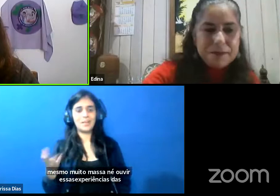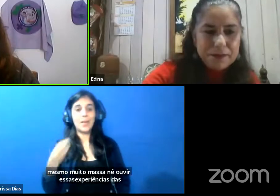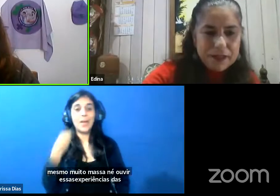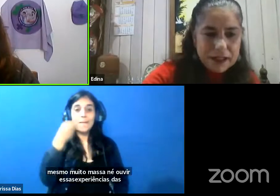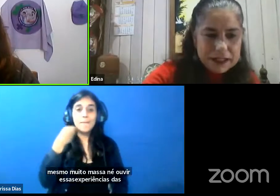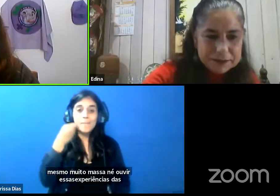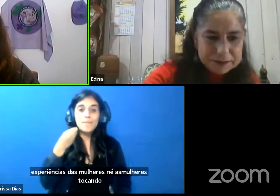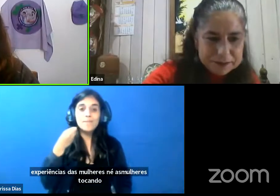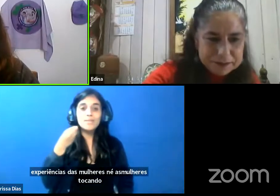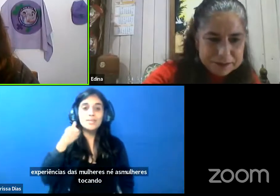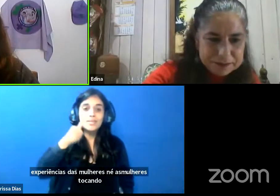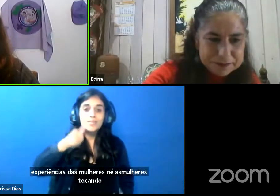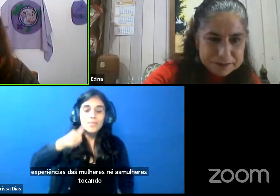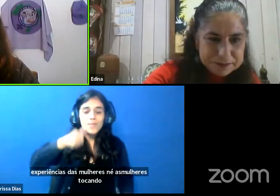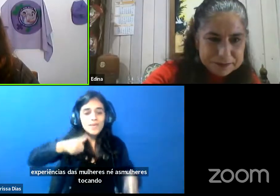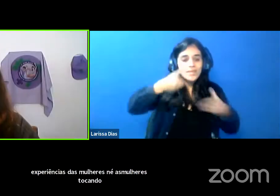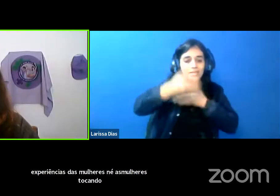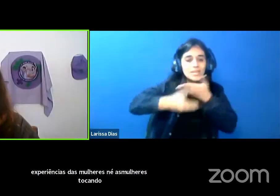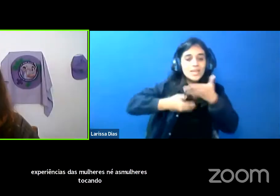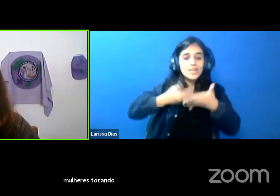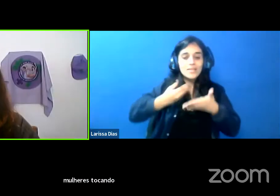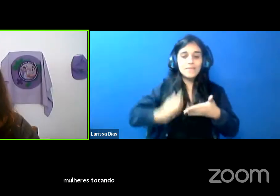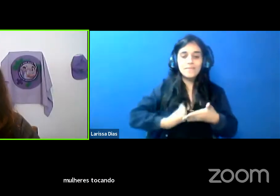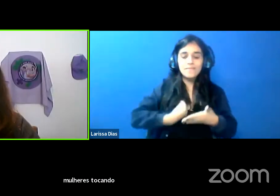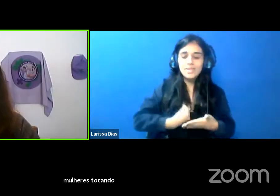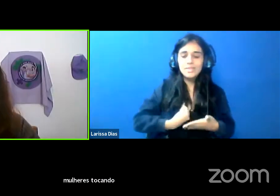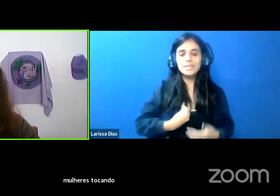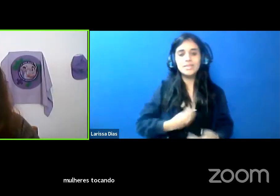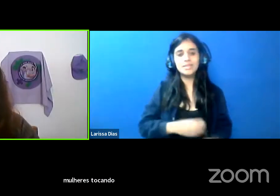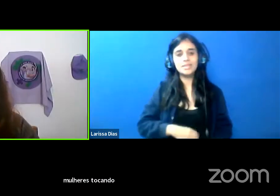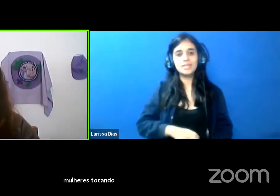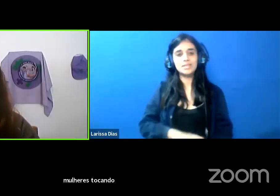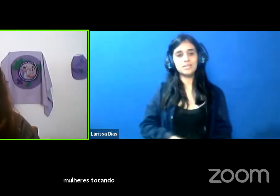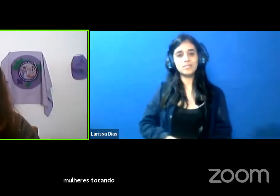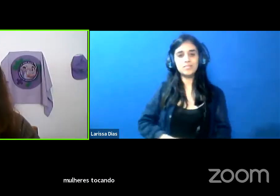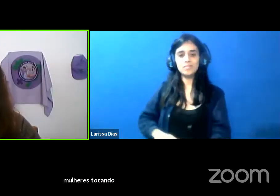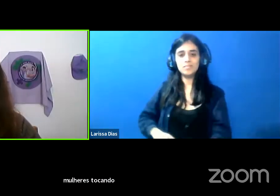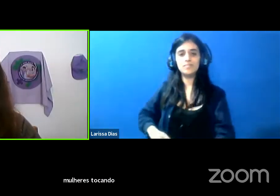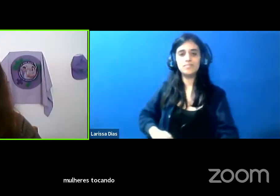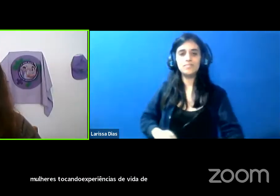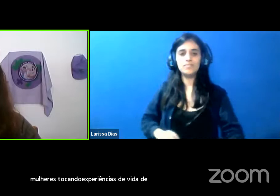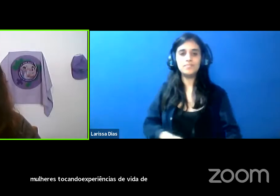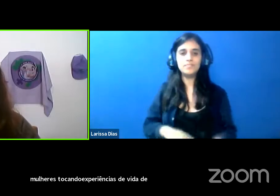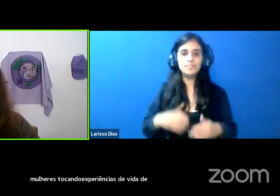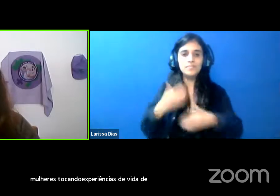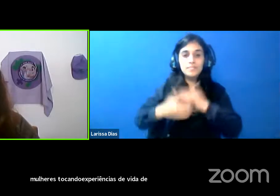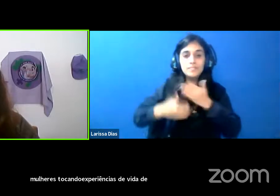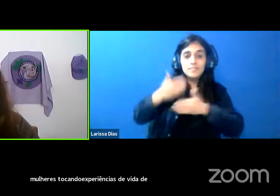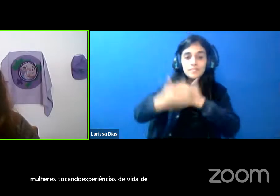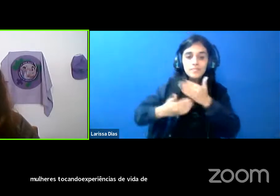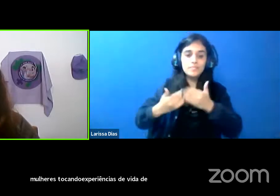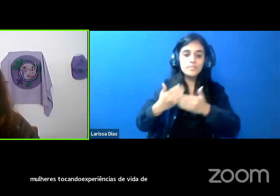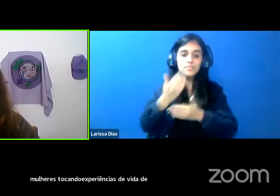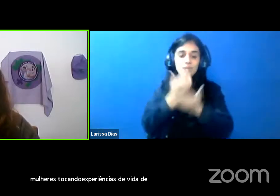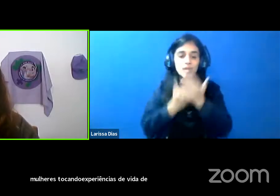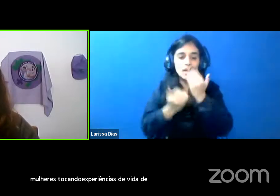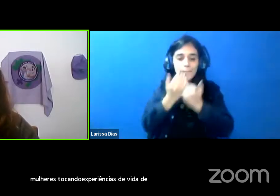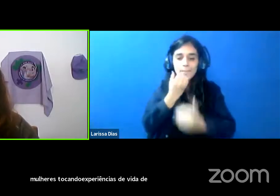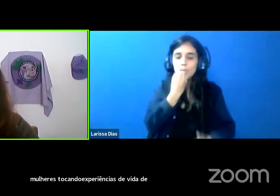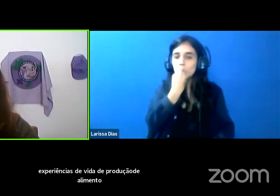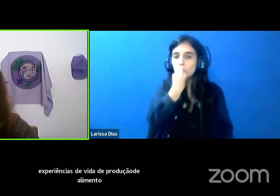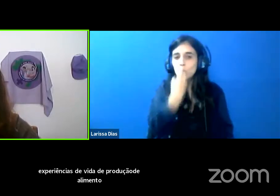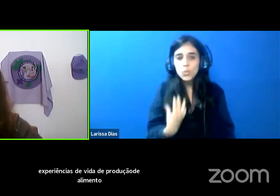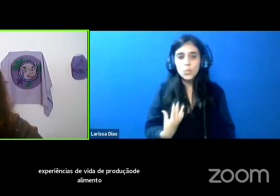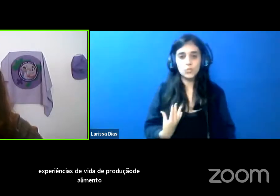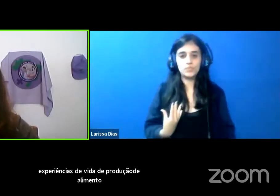de vida, de produção, de alimento, porque a gente sabe